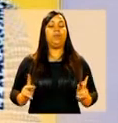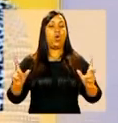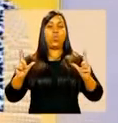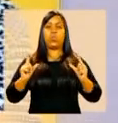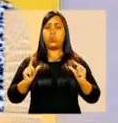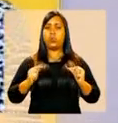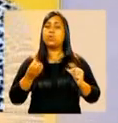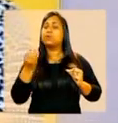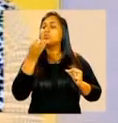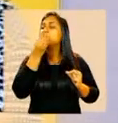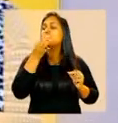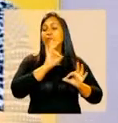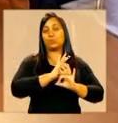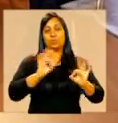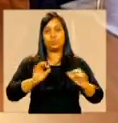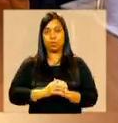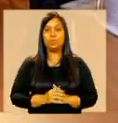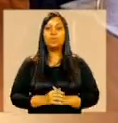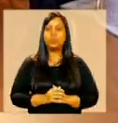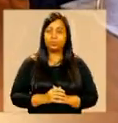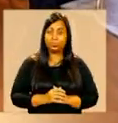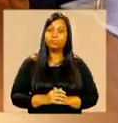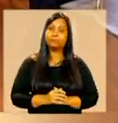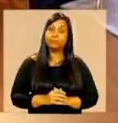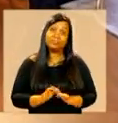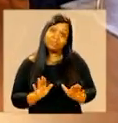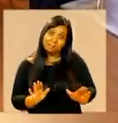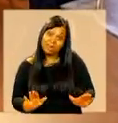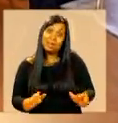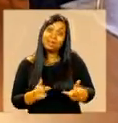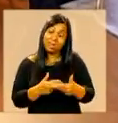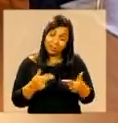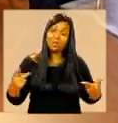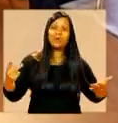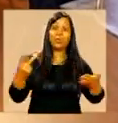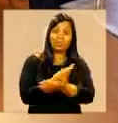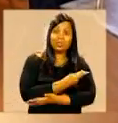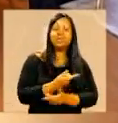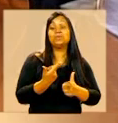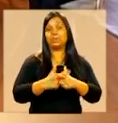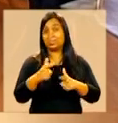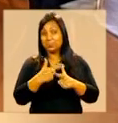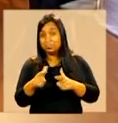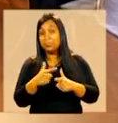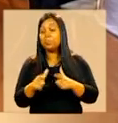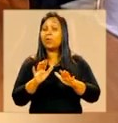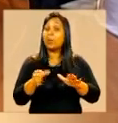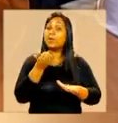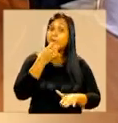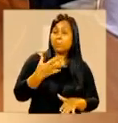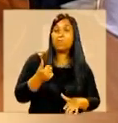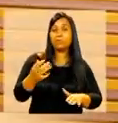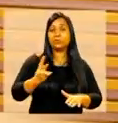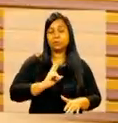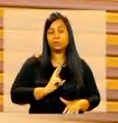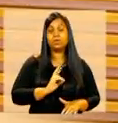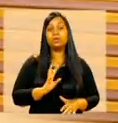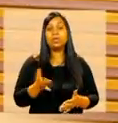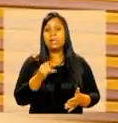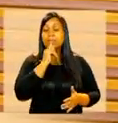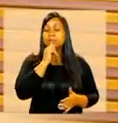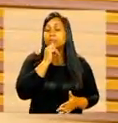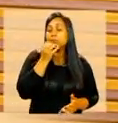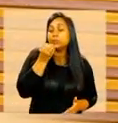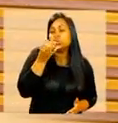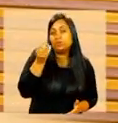viajar é muito bom mesmo. Que bacana, mas tem às vezes surgem uns perreguezinhos, né, que a gente tá falando da parte boa. Exatamente. Quando a gente